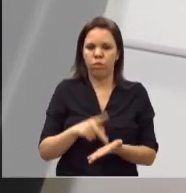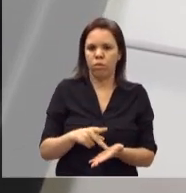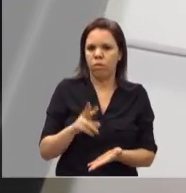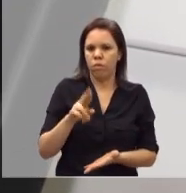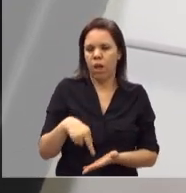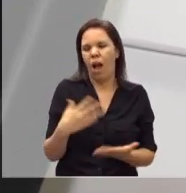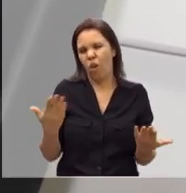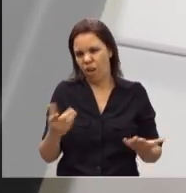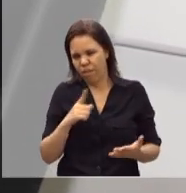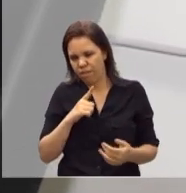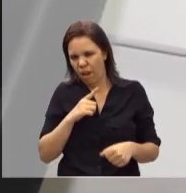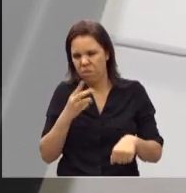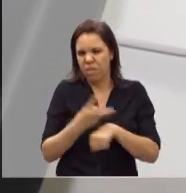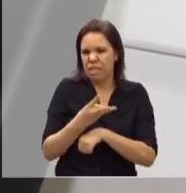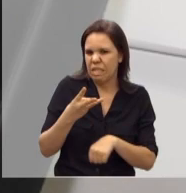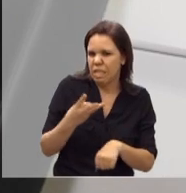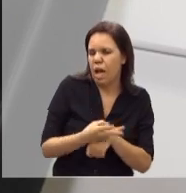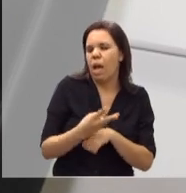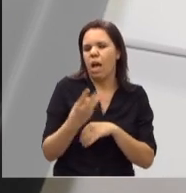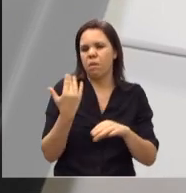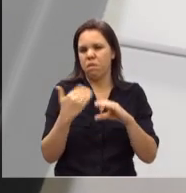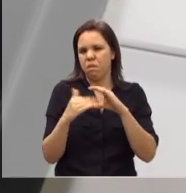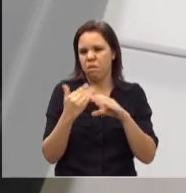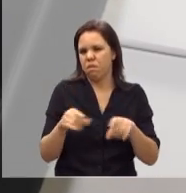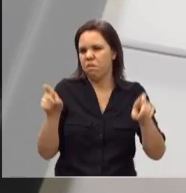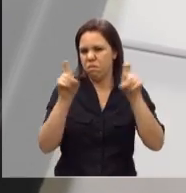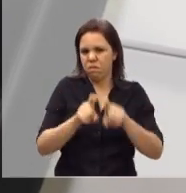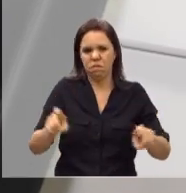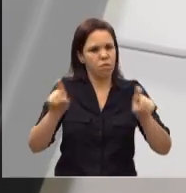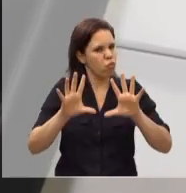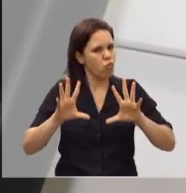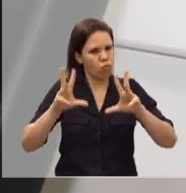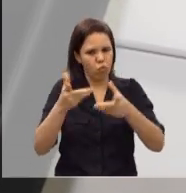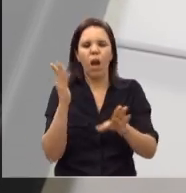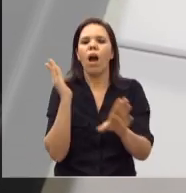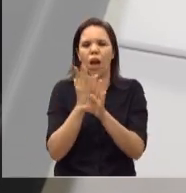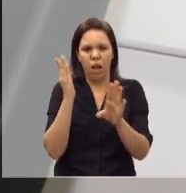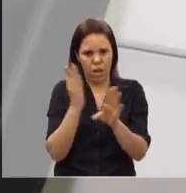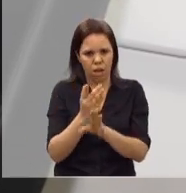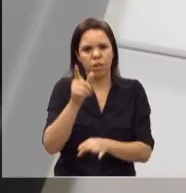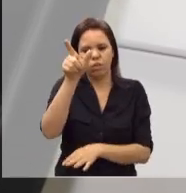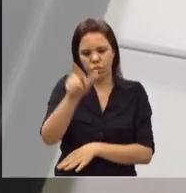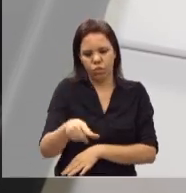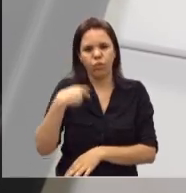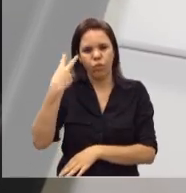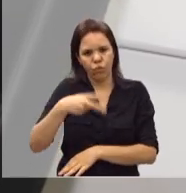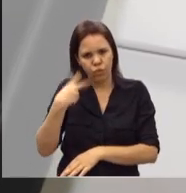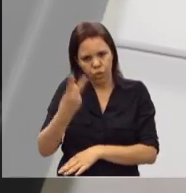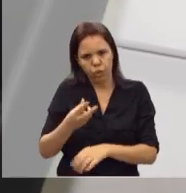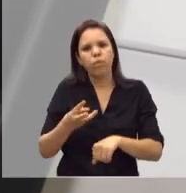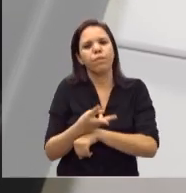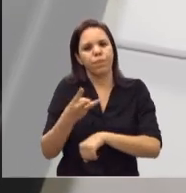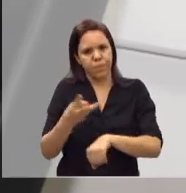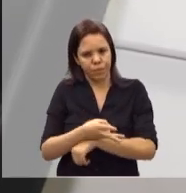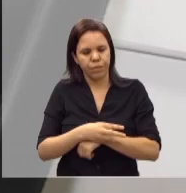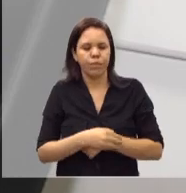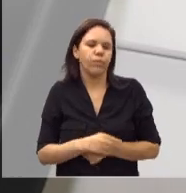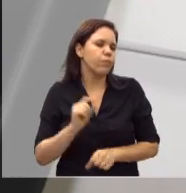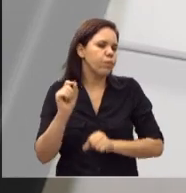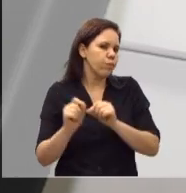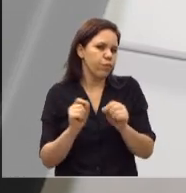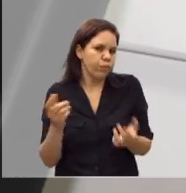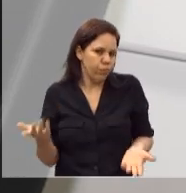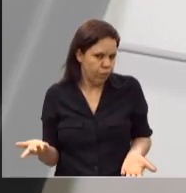do WhatsApp, da melhoria da informática, todo mundo te localiza pelo WhatsApp. Isso que